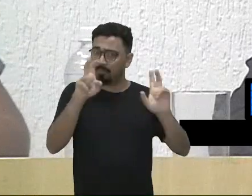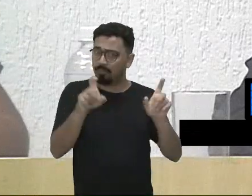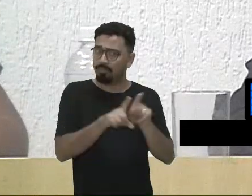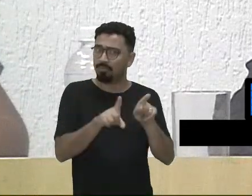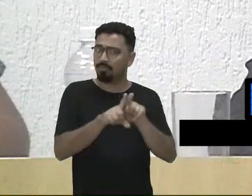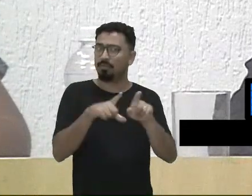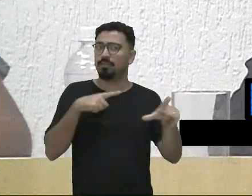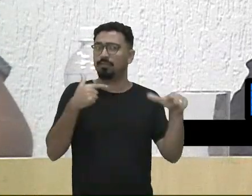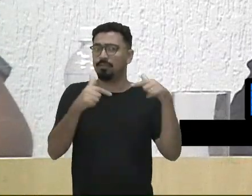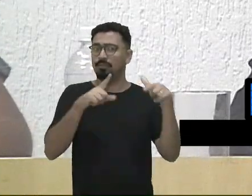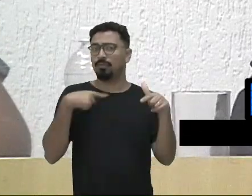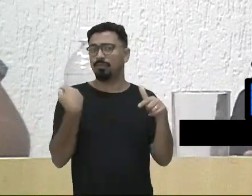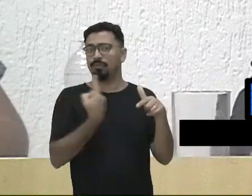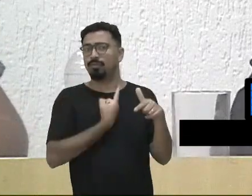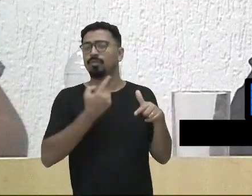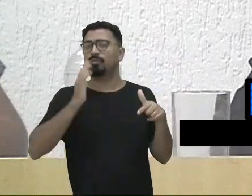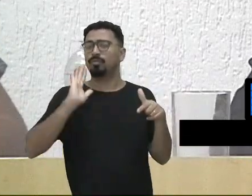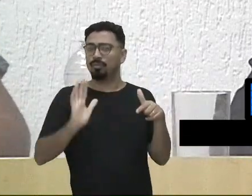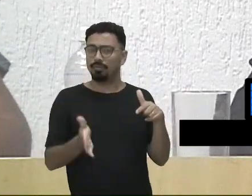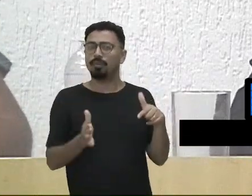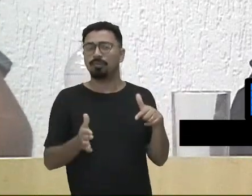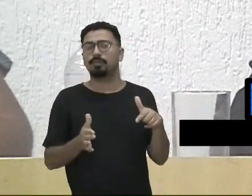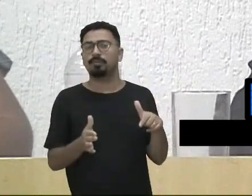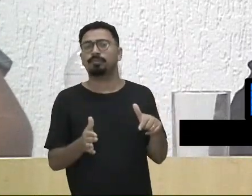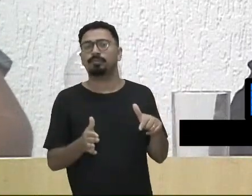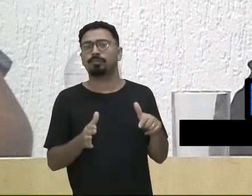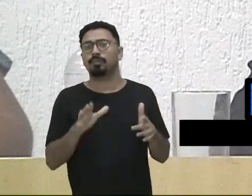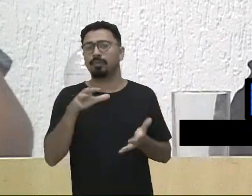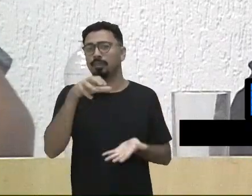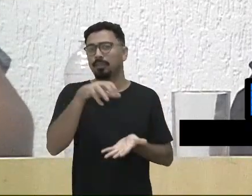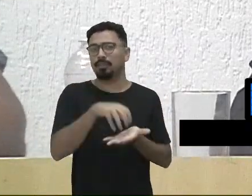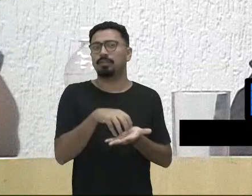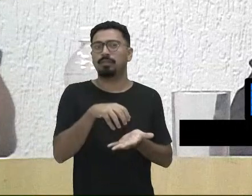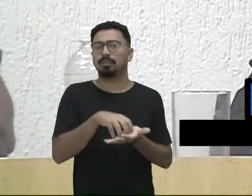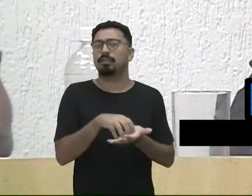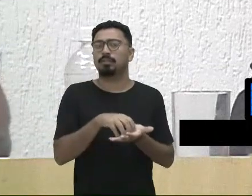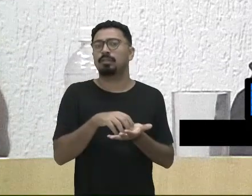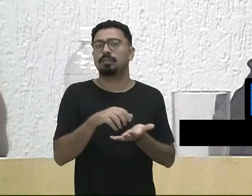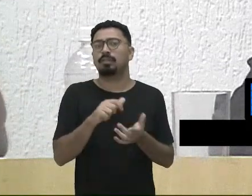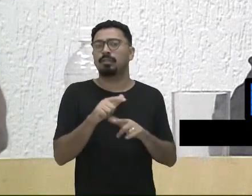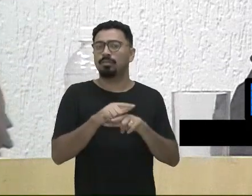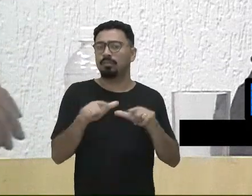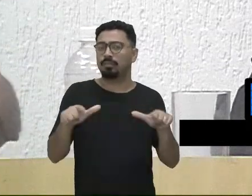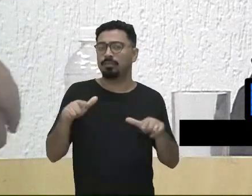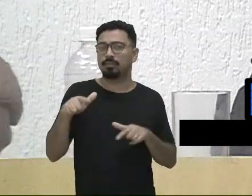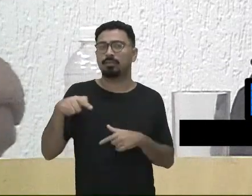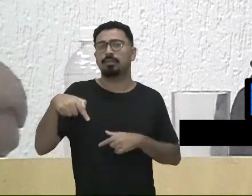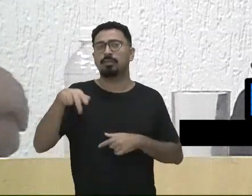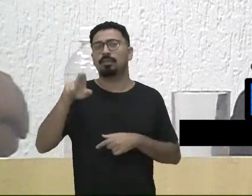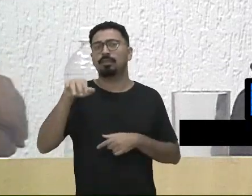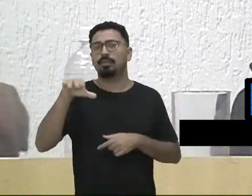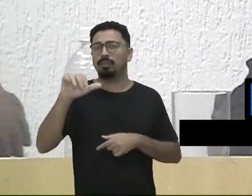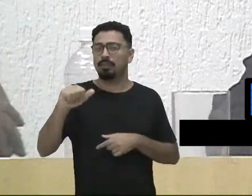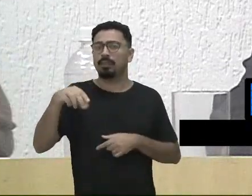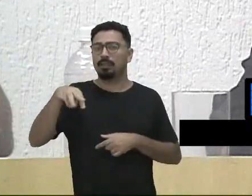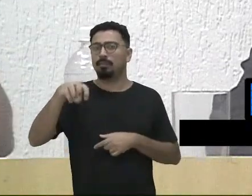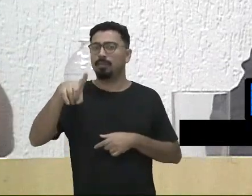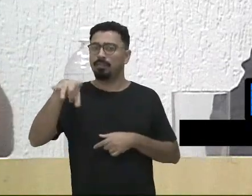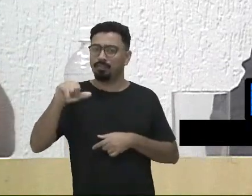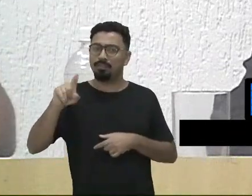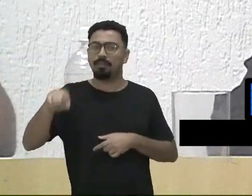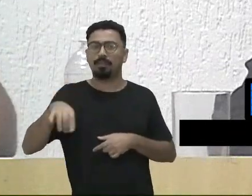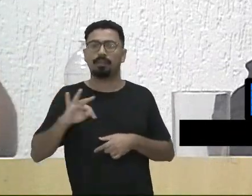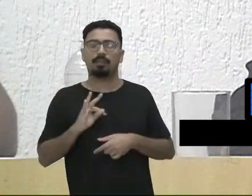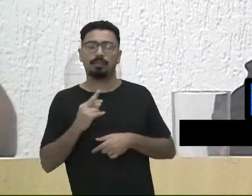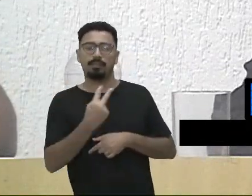que hoje nós já reconhecemos. Criamos atualmente o Centro Joseense de Diversidade Kika Medina, em homenagem a uma trans, uma travesti, que é a